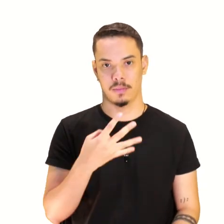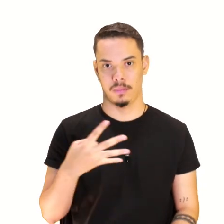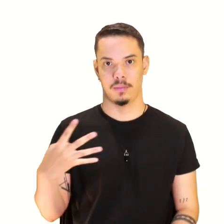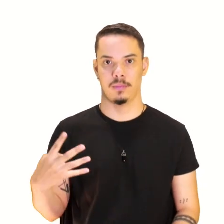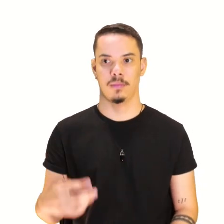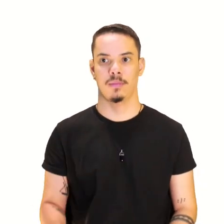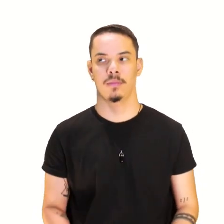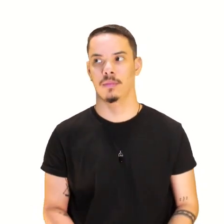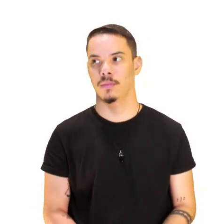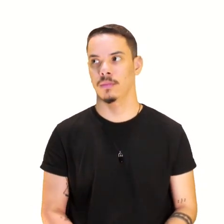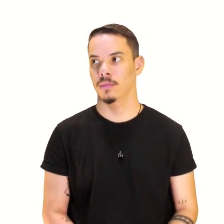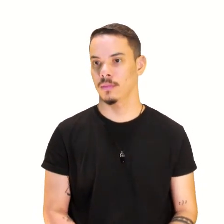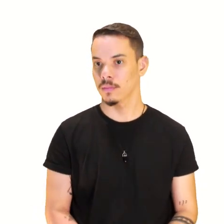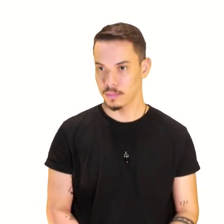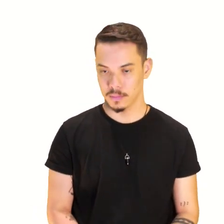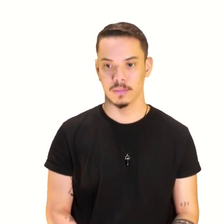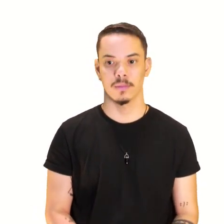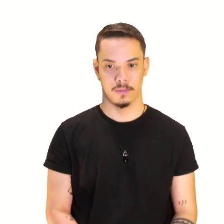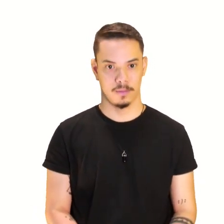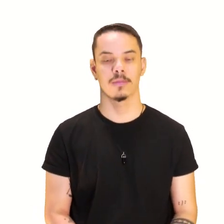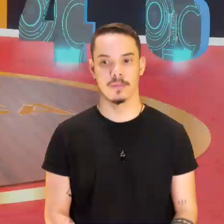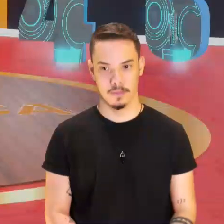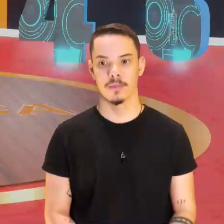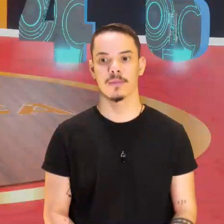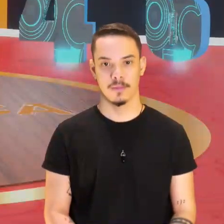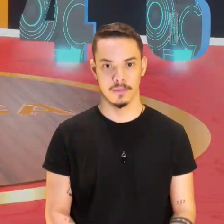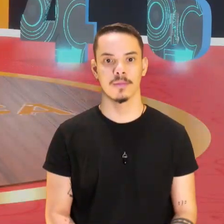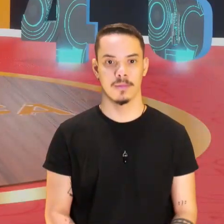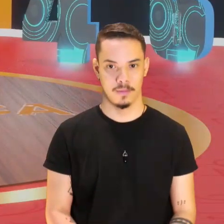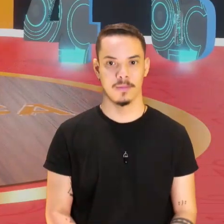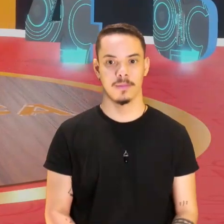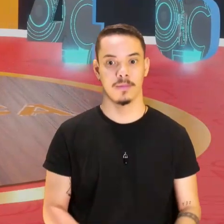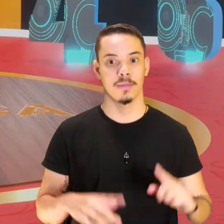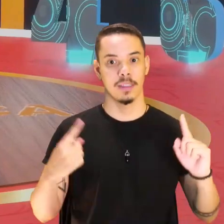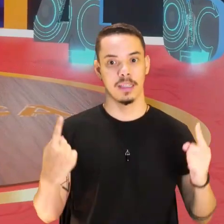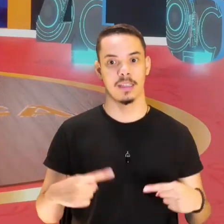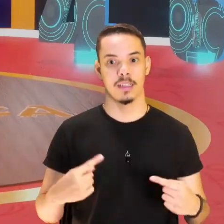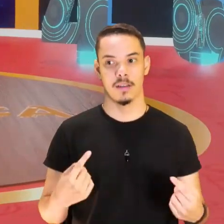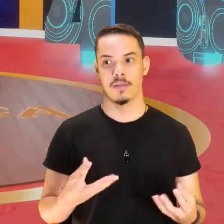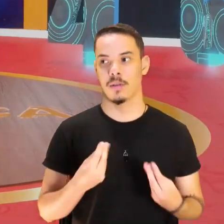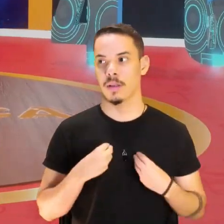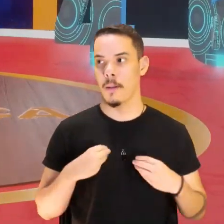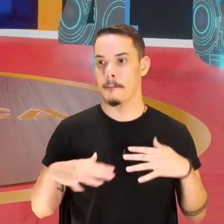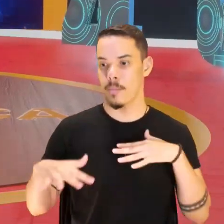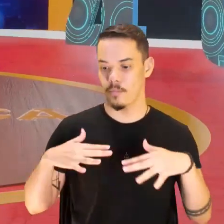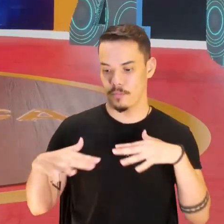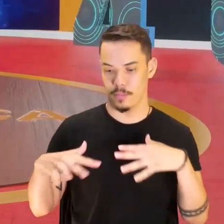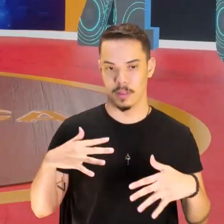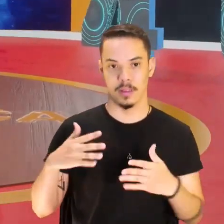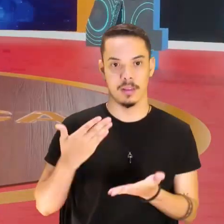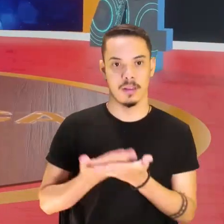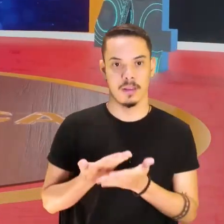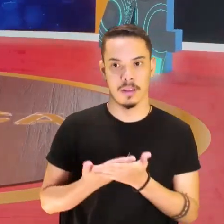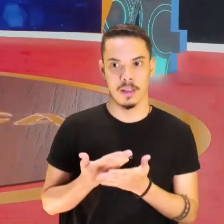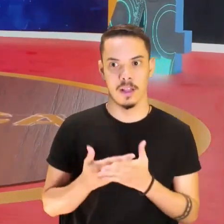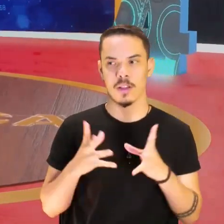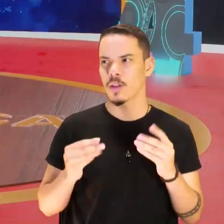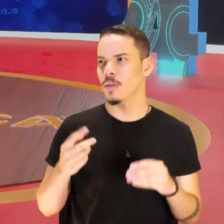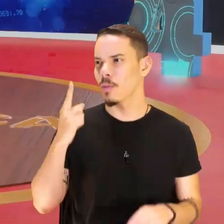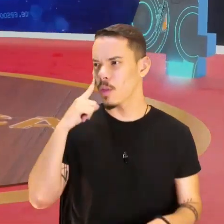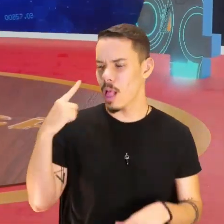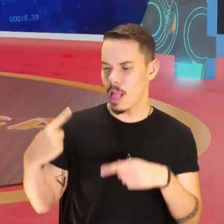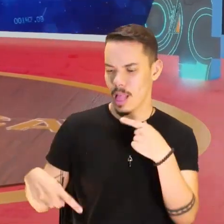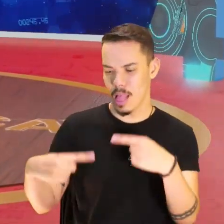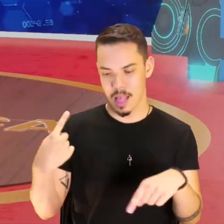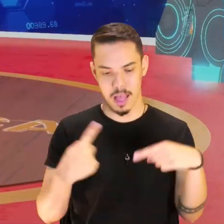144. Muito bem. Legal, né? Esses desafios sempre dão aquela movimentada, né? Na hora da aula, todo mundo fica,